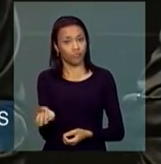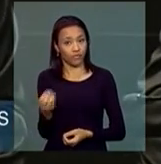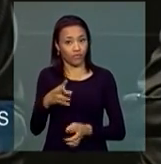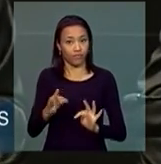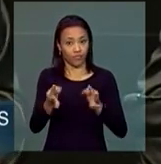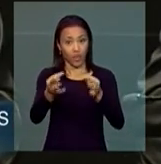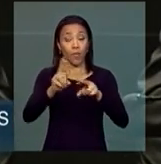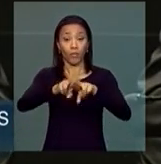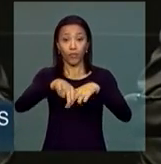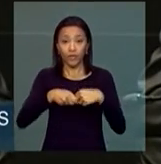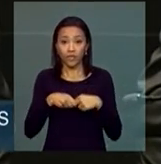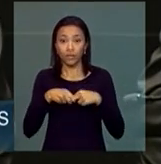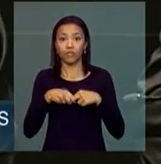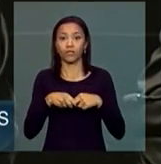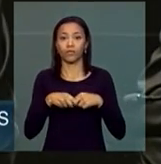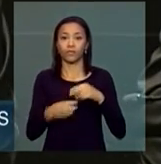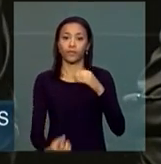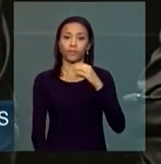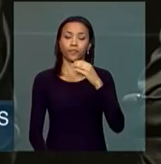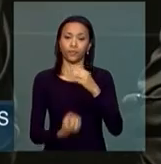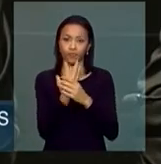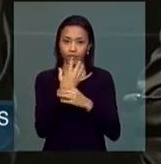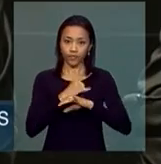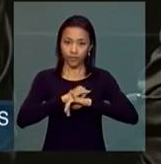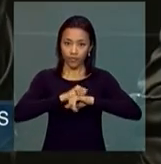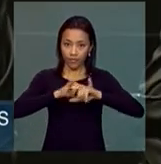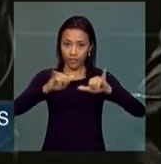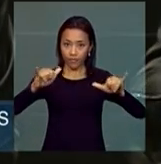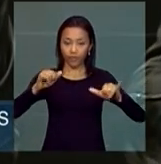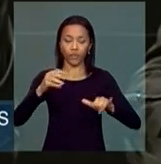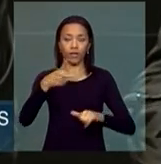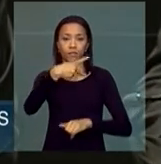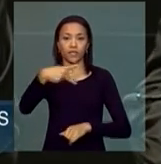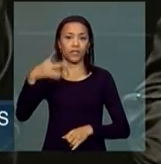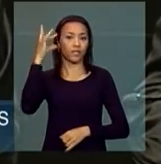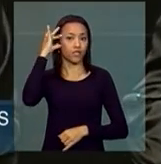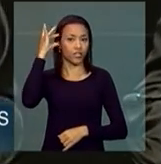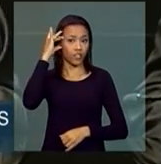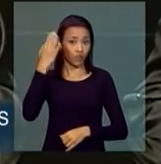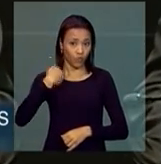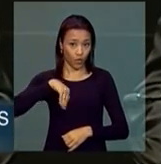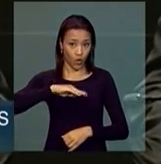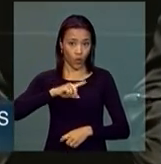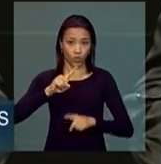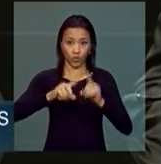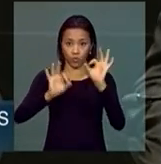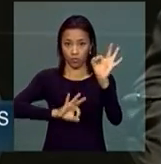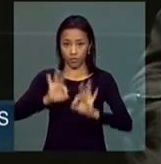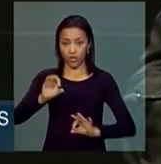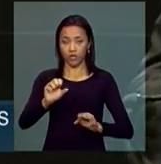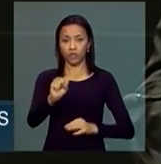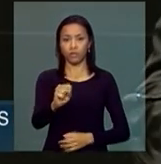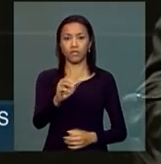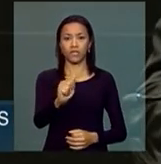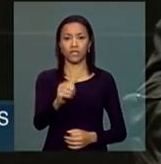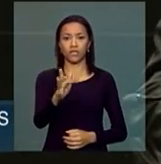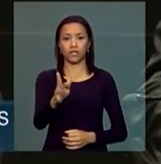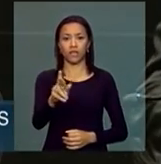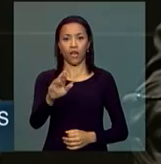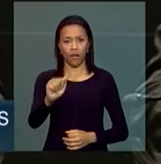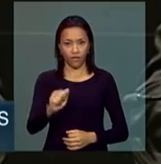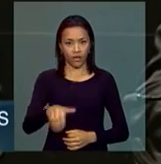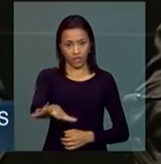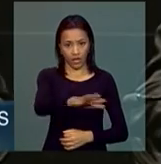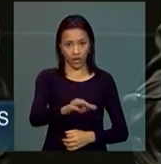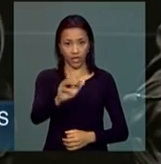o lançamento da presidenta Dilma no nosso plano safra, no plano safra do agronegócio,